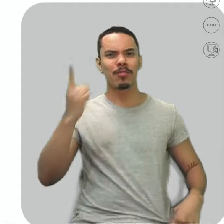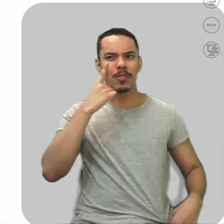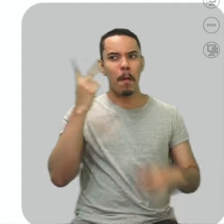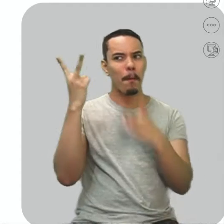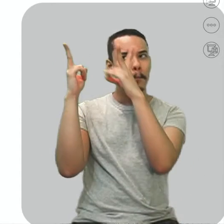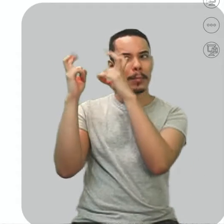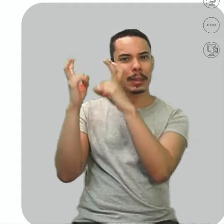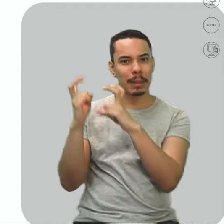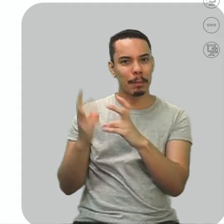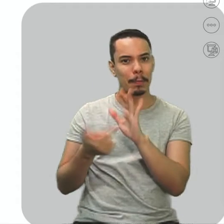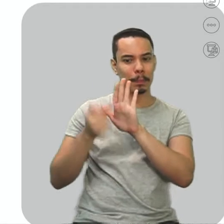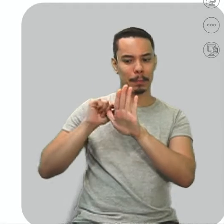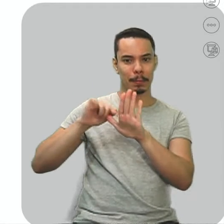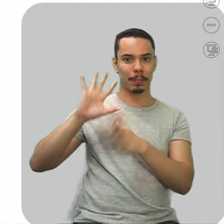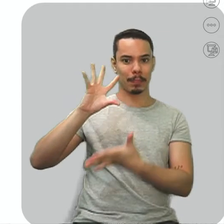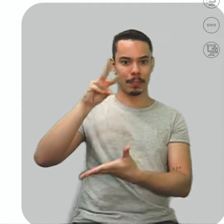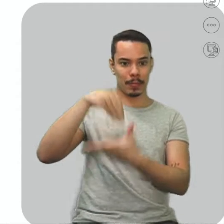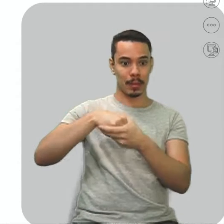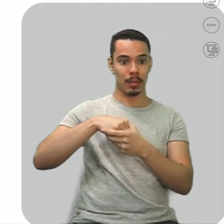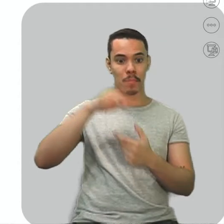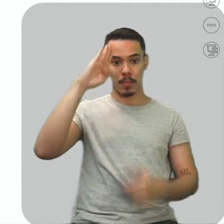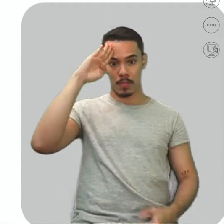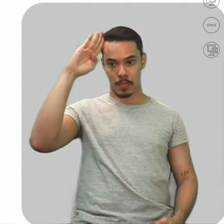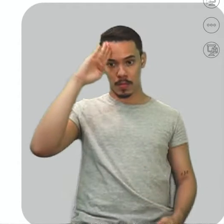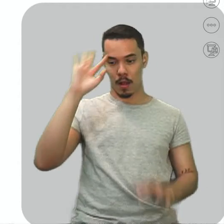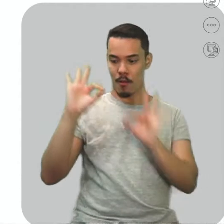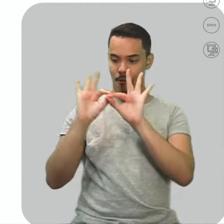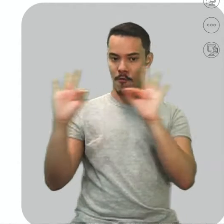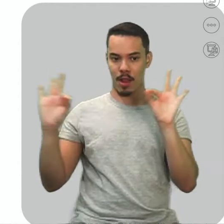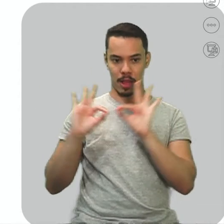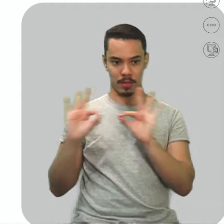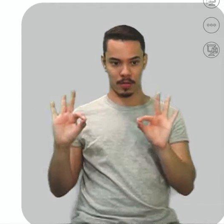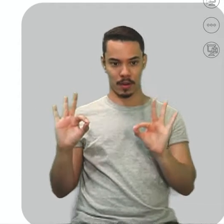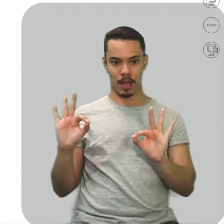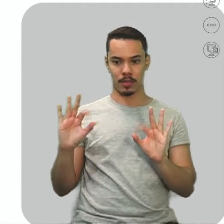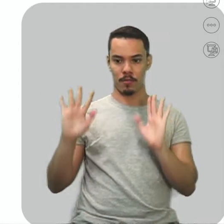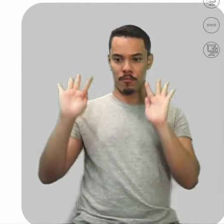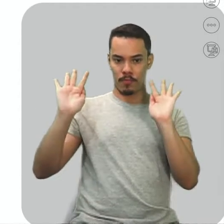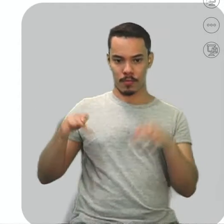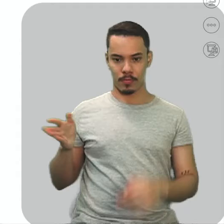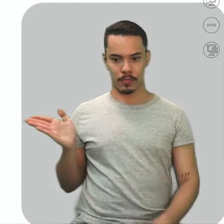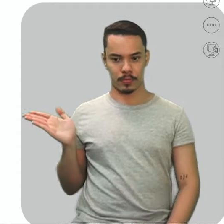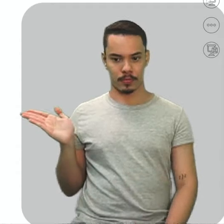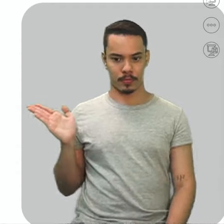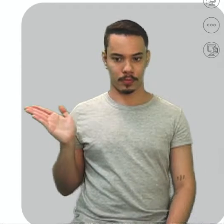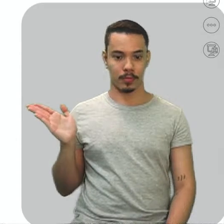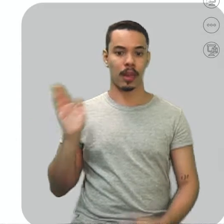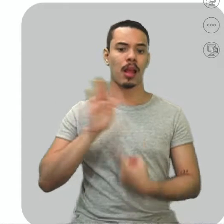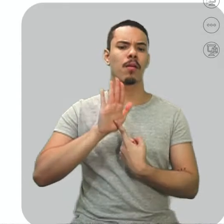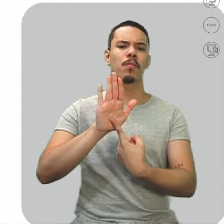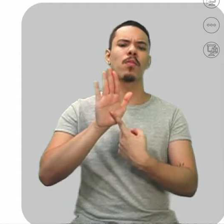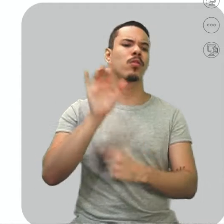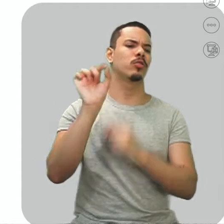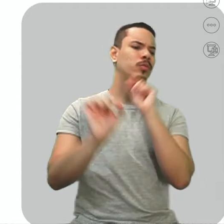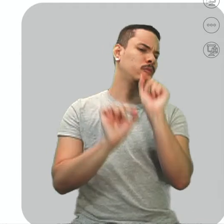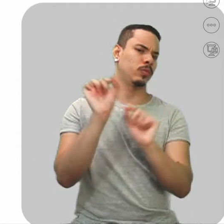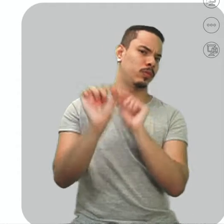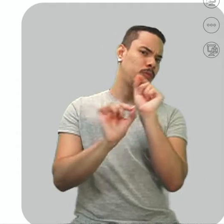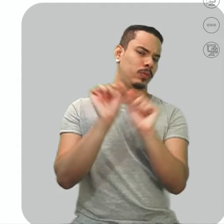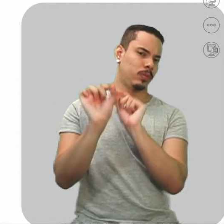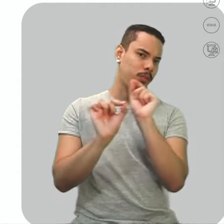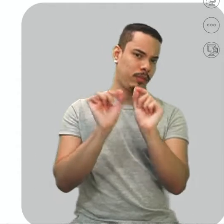aqui tá em destaque né esta partidinha aqui né onde aparece